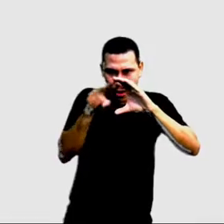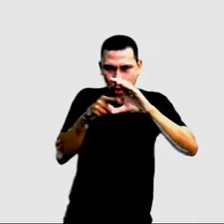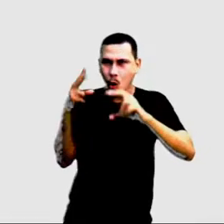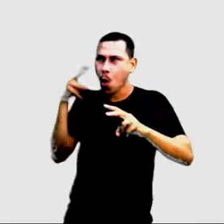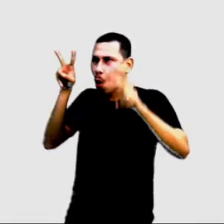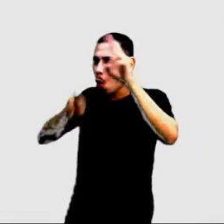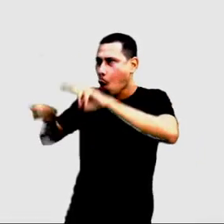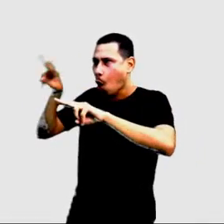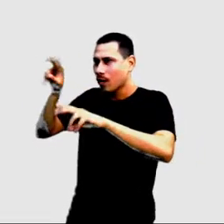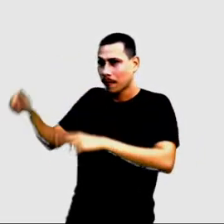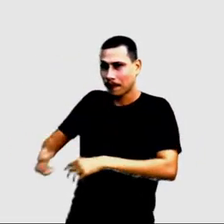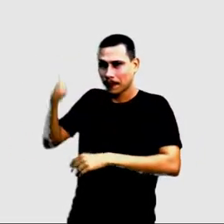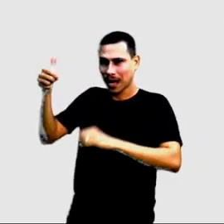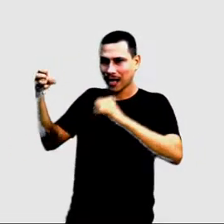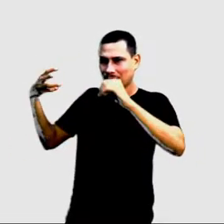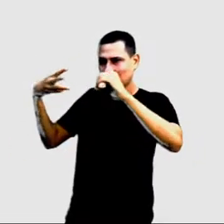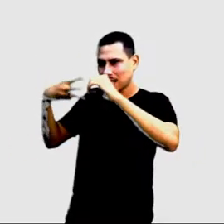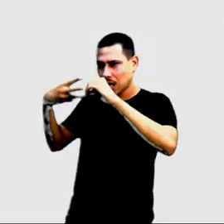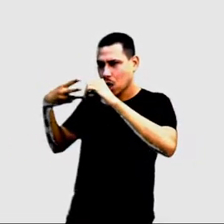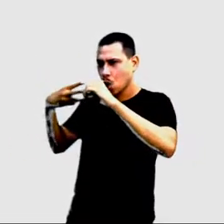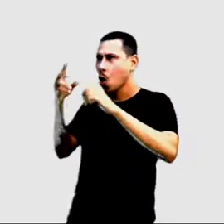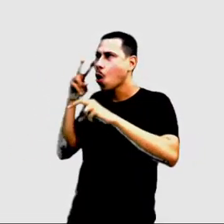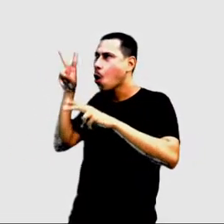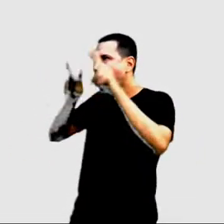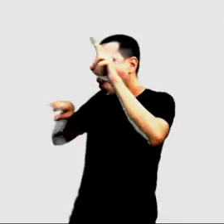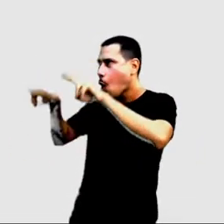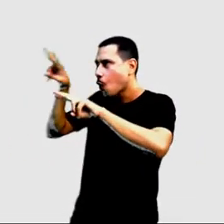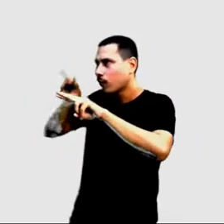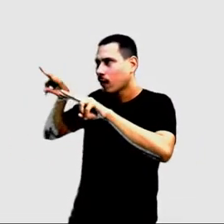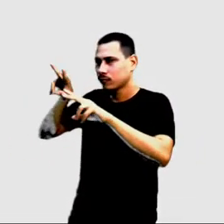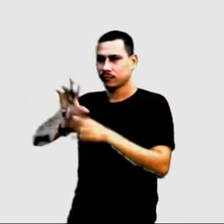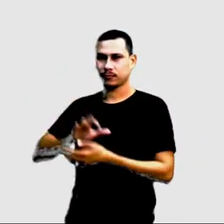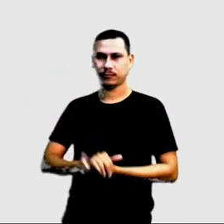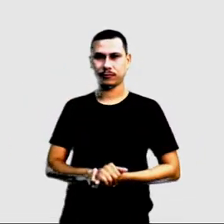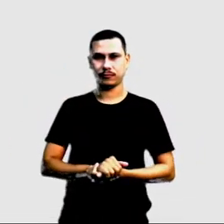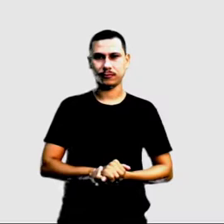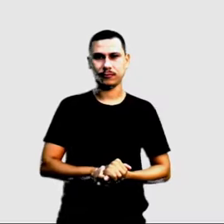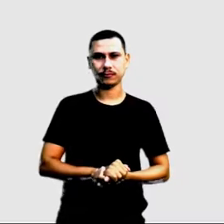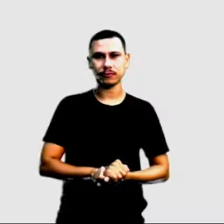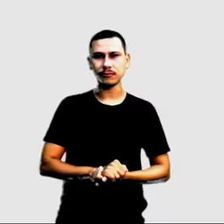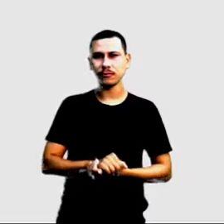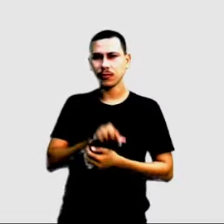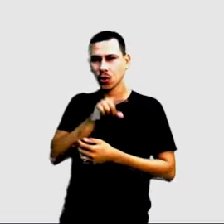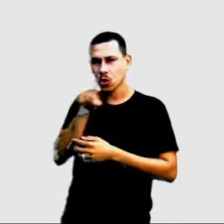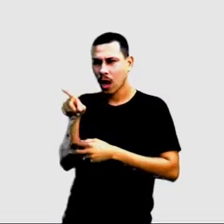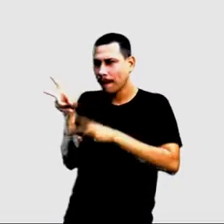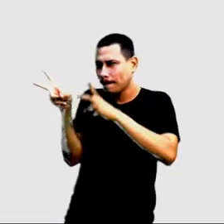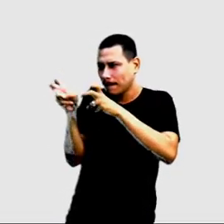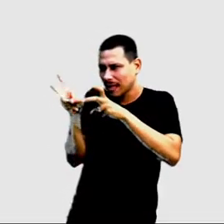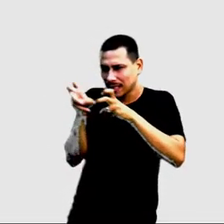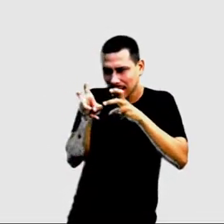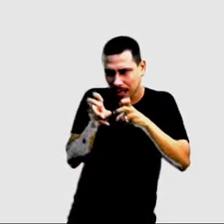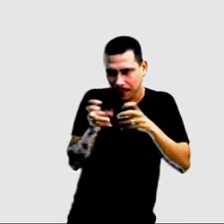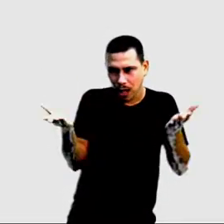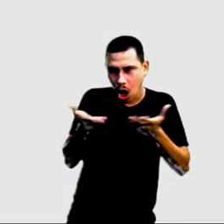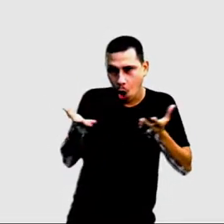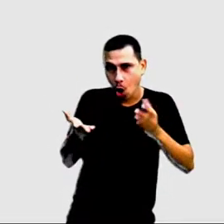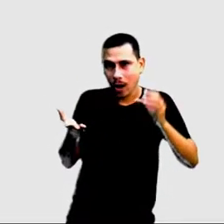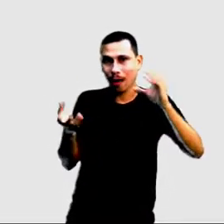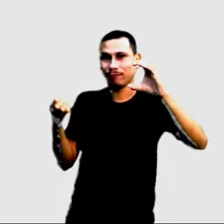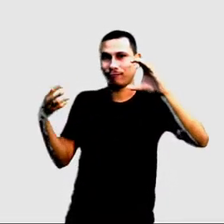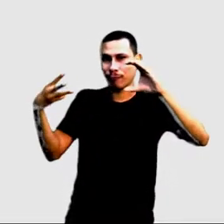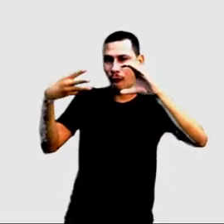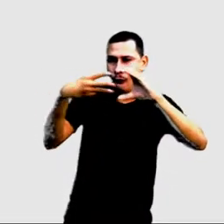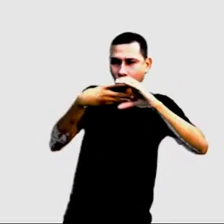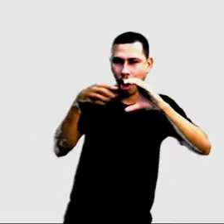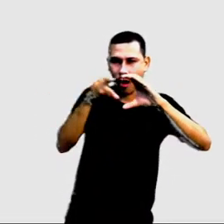Ela tem a membrana e tem o citoplasma. Se você ver as eucariontas, aquelas aqui, ó, do lado de cá, do seu